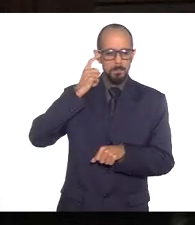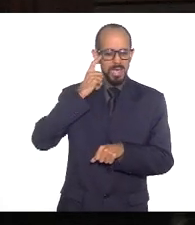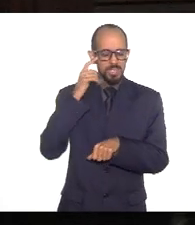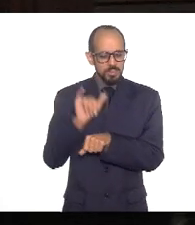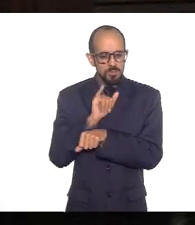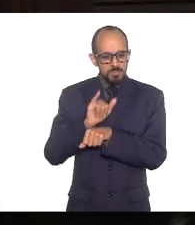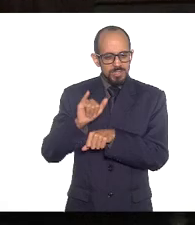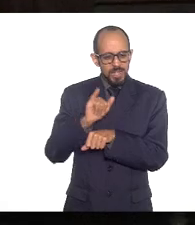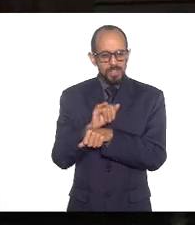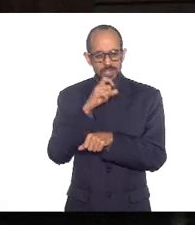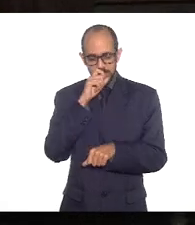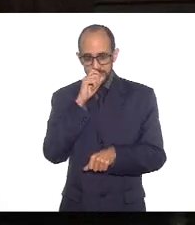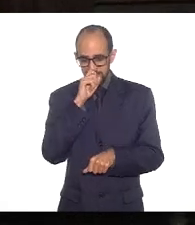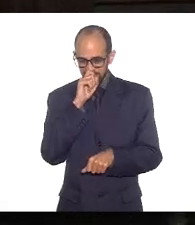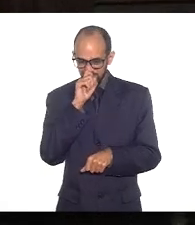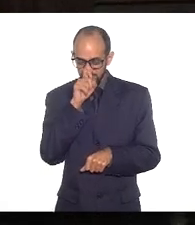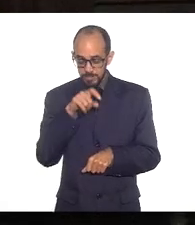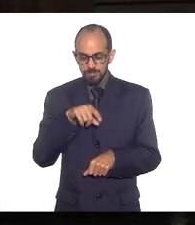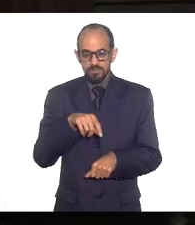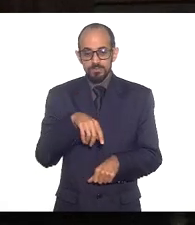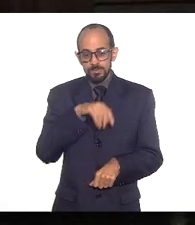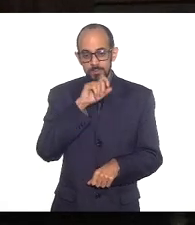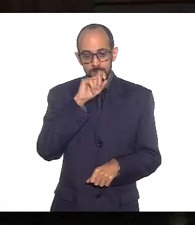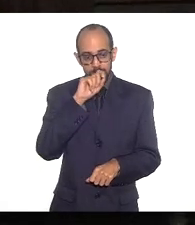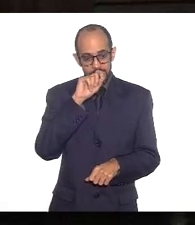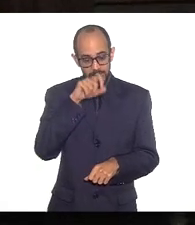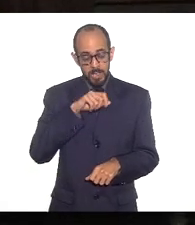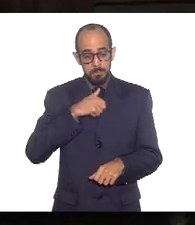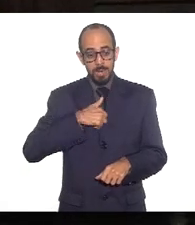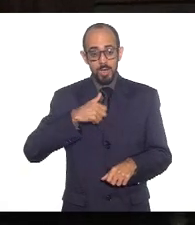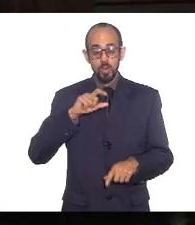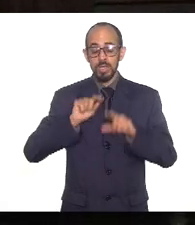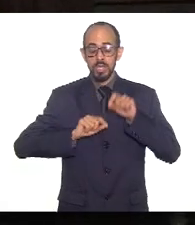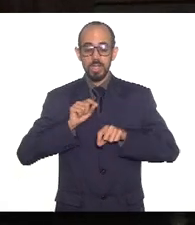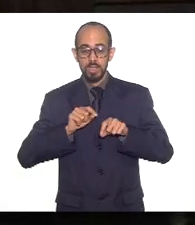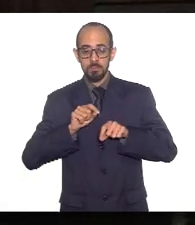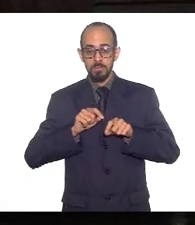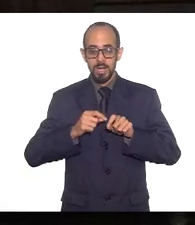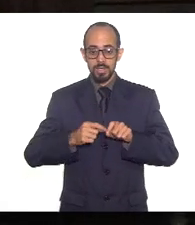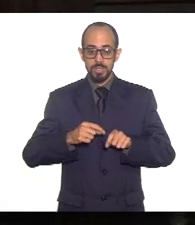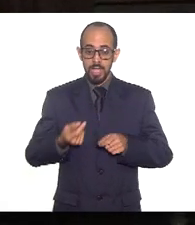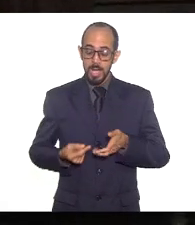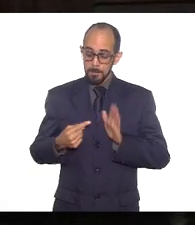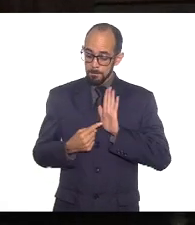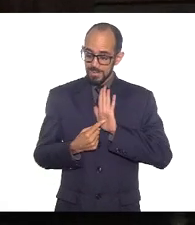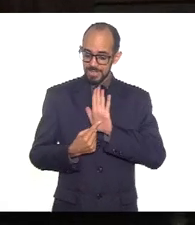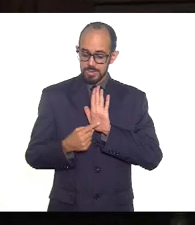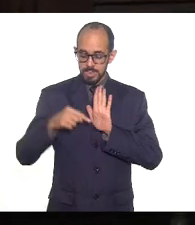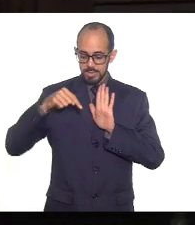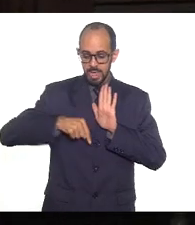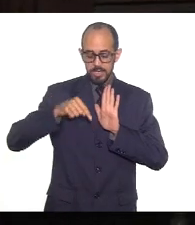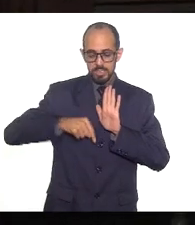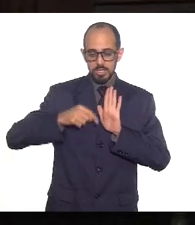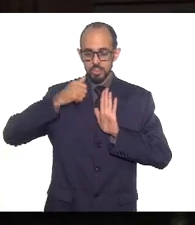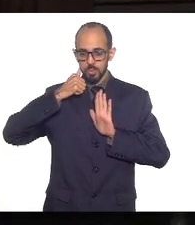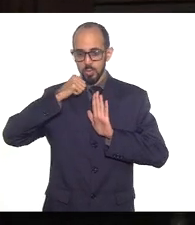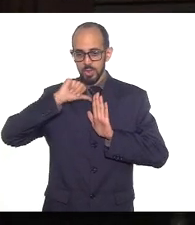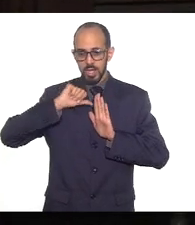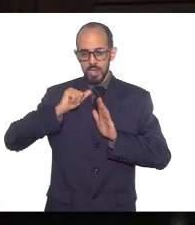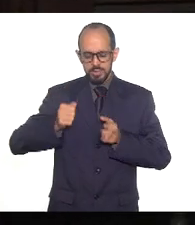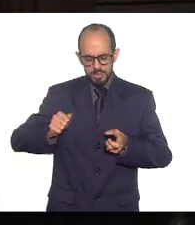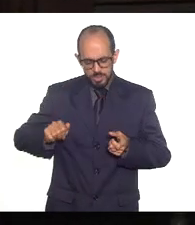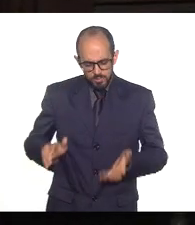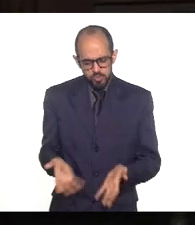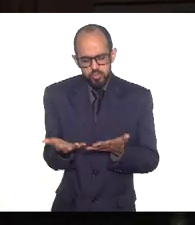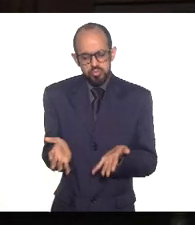em alguns Vamos ver até artifícios para que a presença maior de mulheres aqui seja